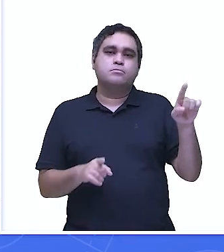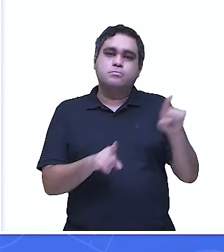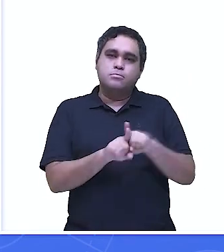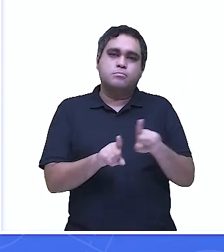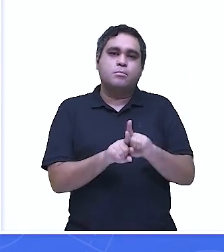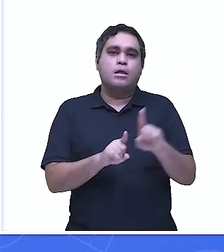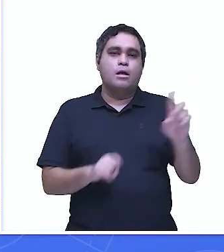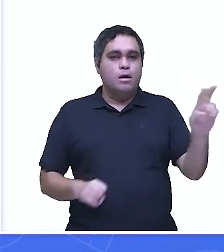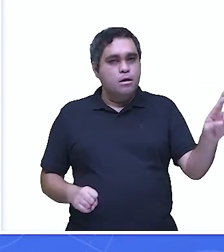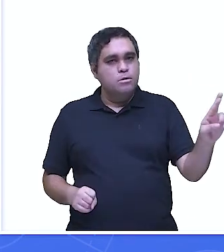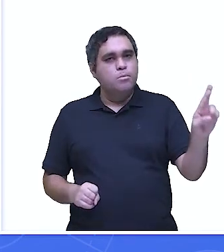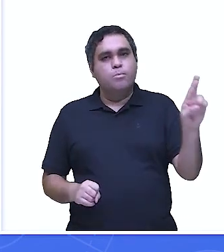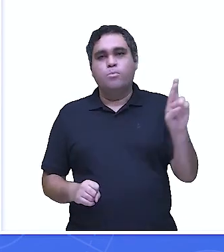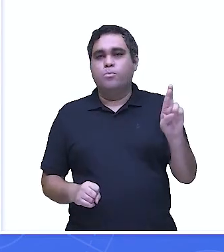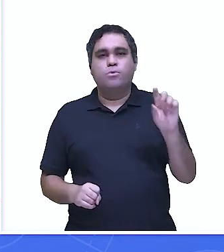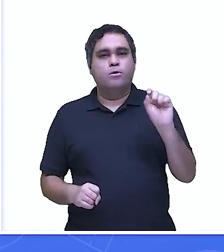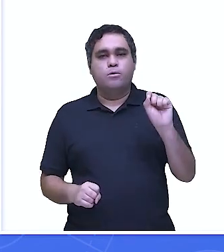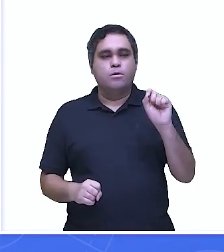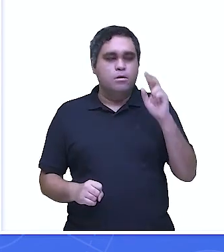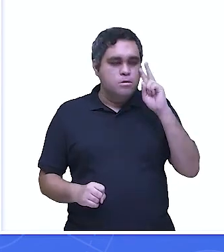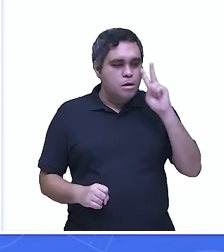ele disse? Deixa eu...